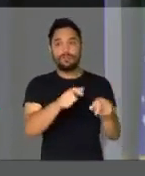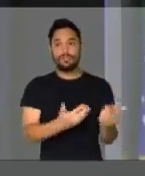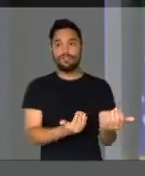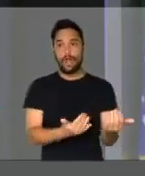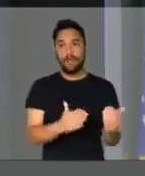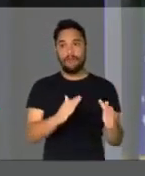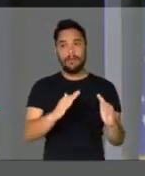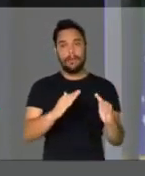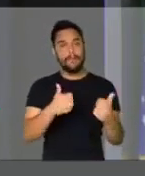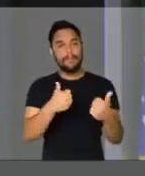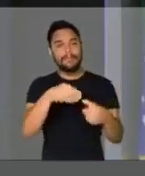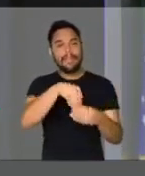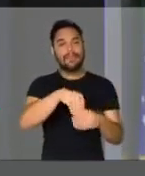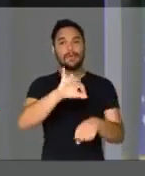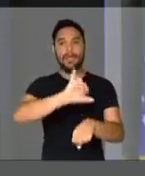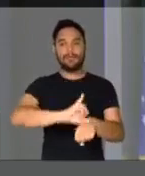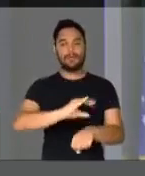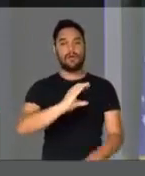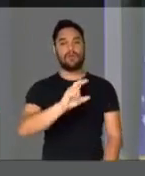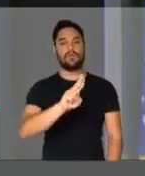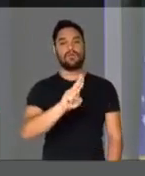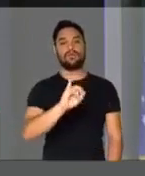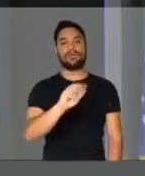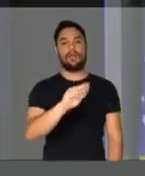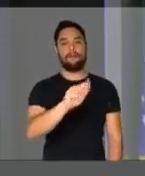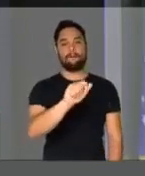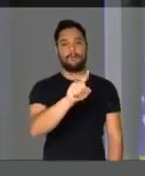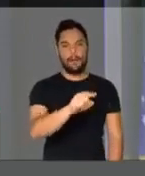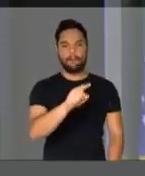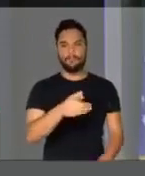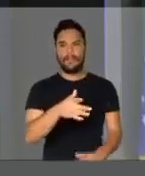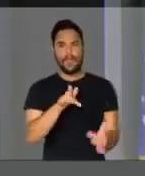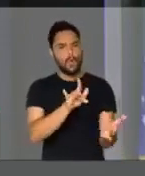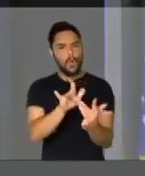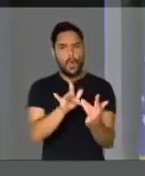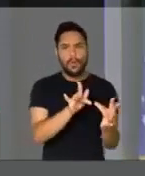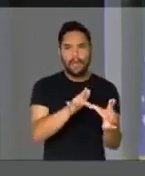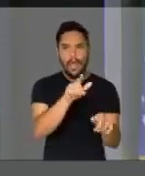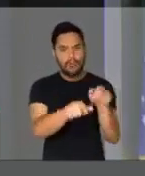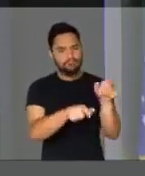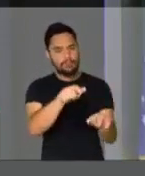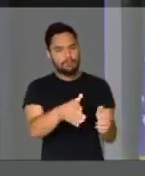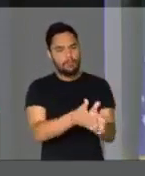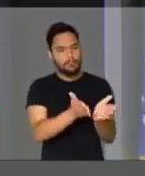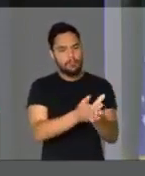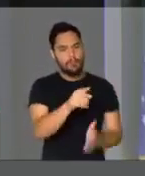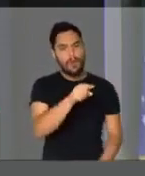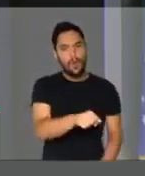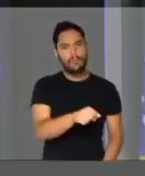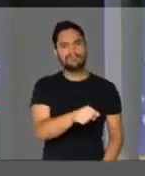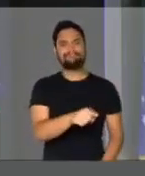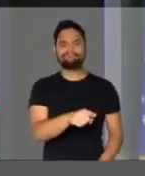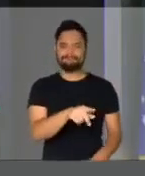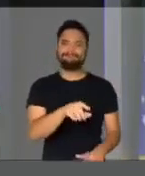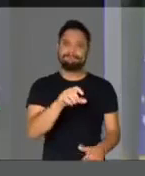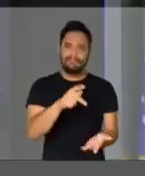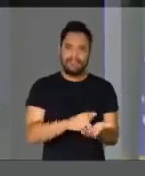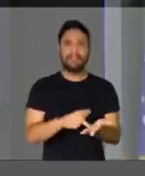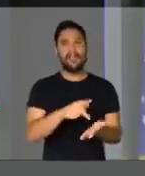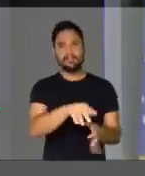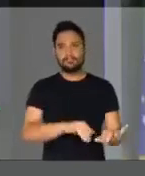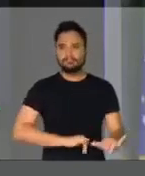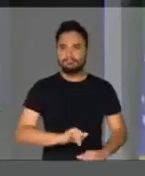da minha querida Cuiabá. E no contato diário com aqueles mais pobres, que hipoteticamente mais sofrem e menos teriam